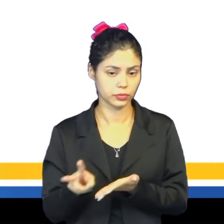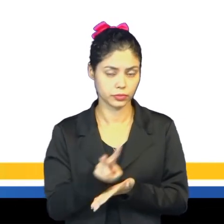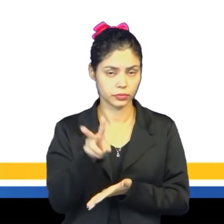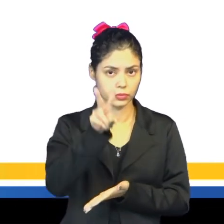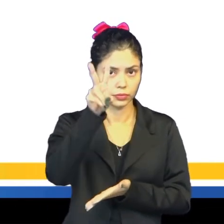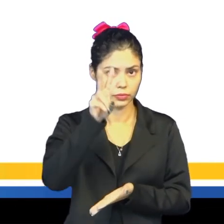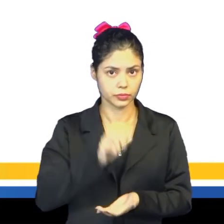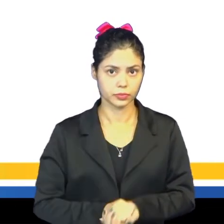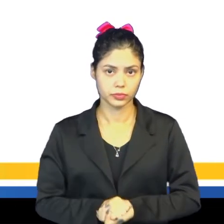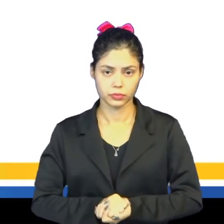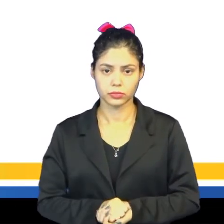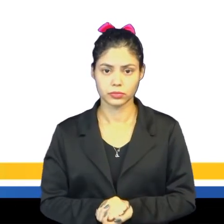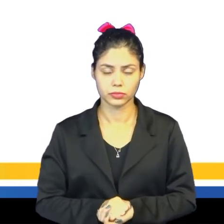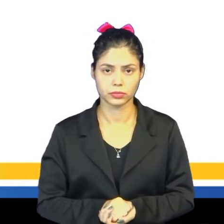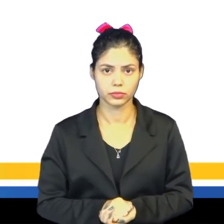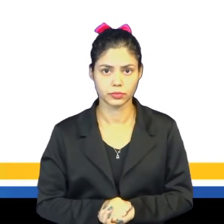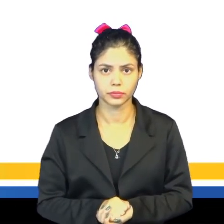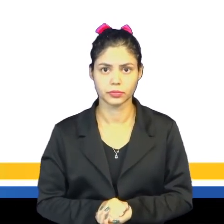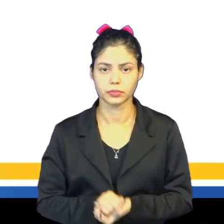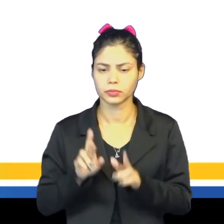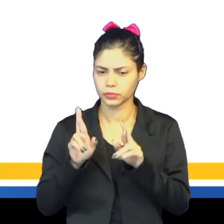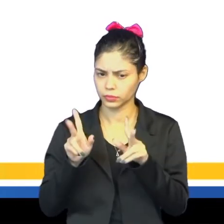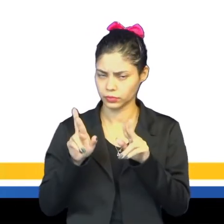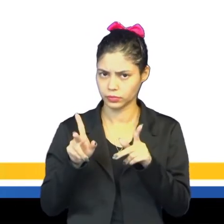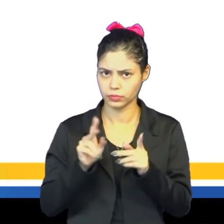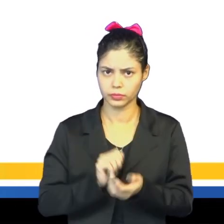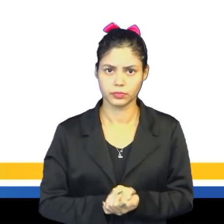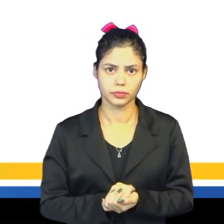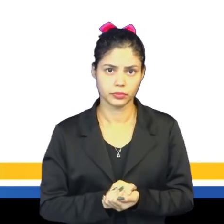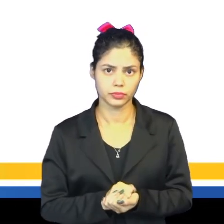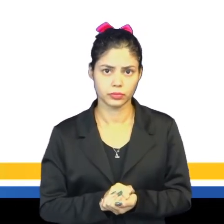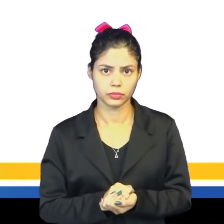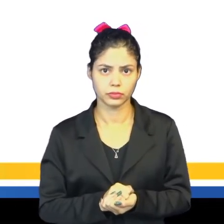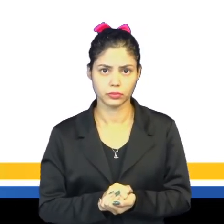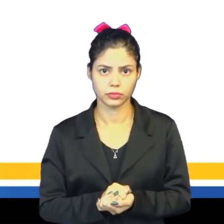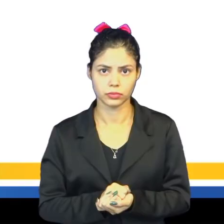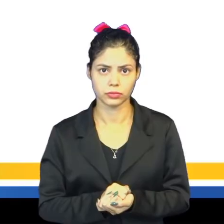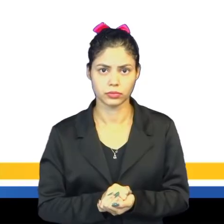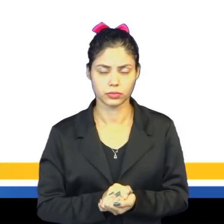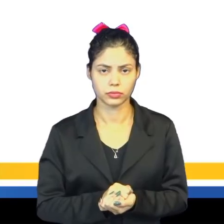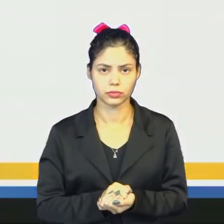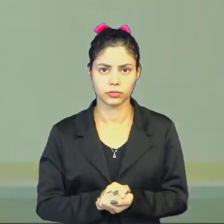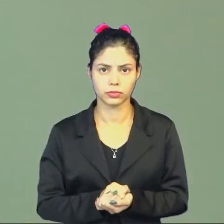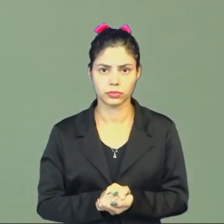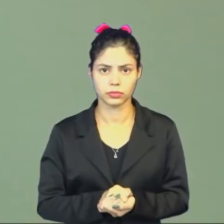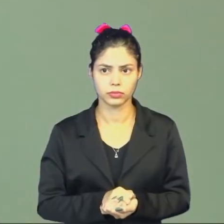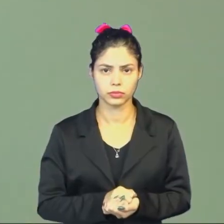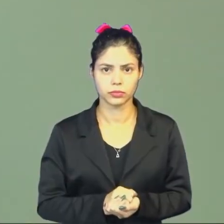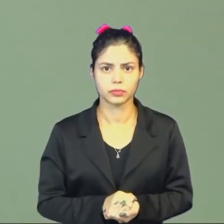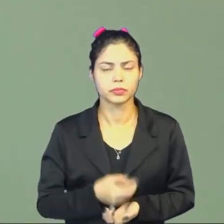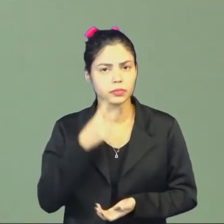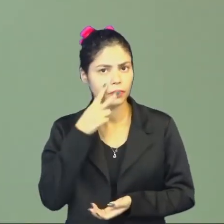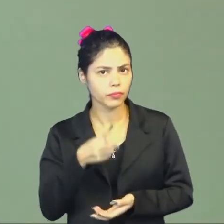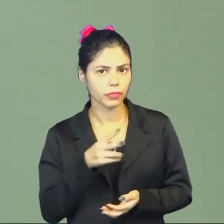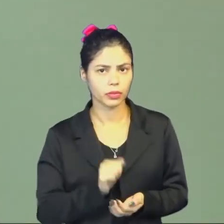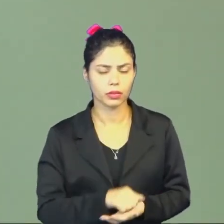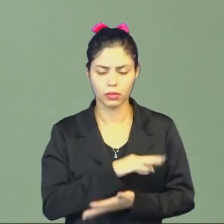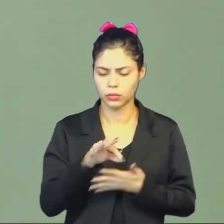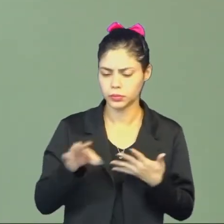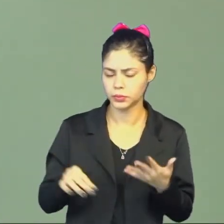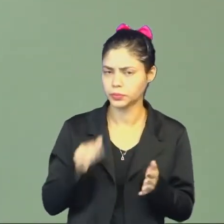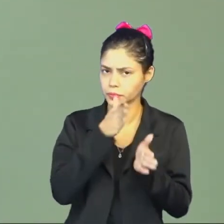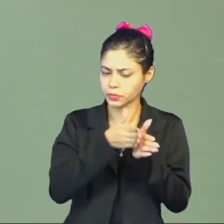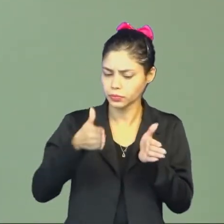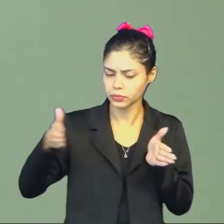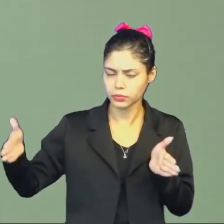valor. Tem uma diferença. Ou seja, a gente vai ter que ver o tipo de sequência que a